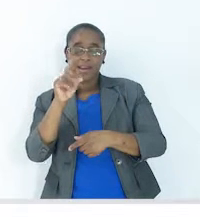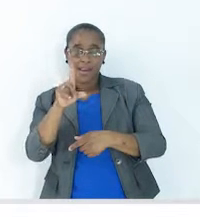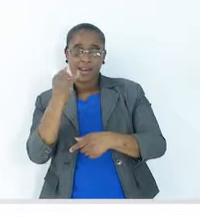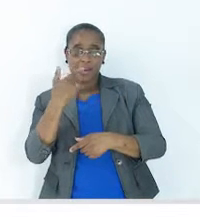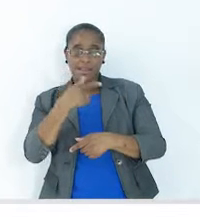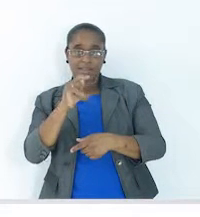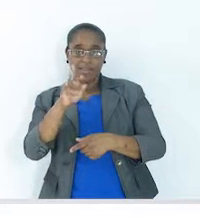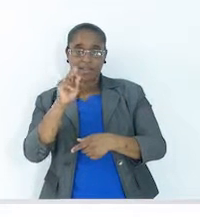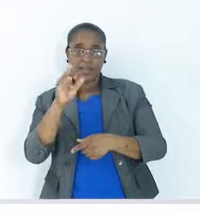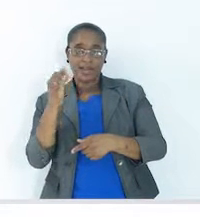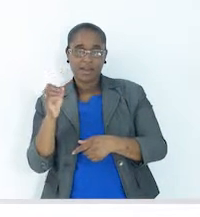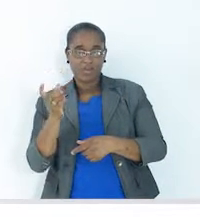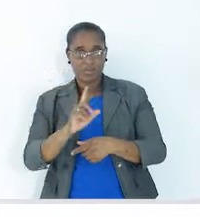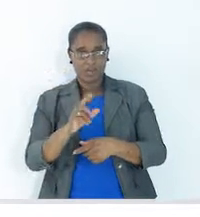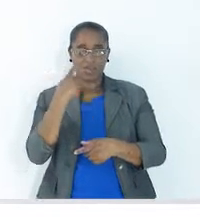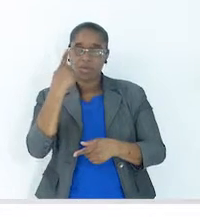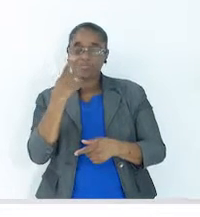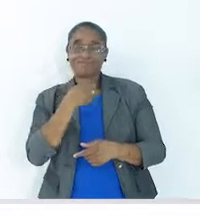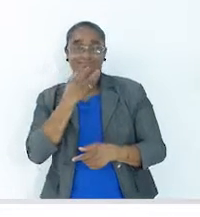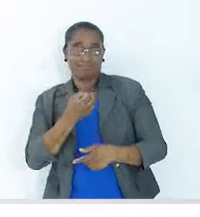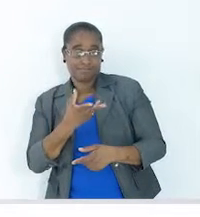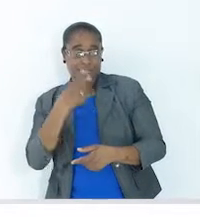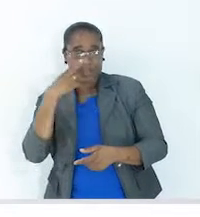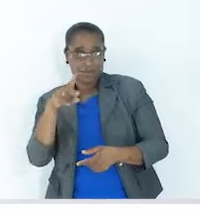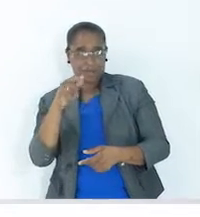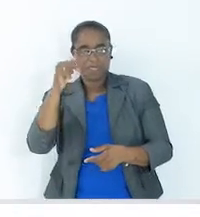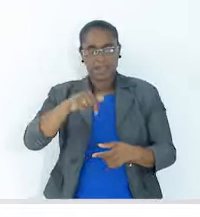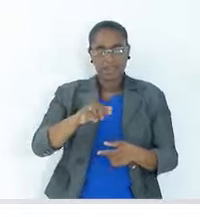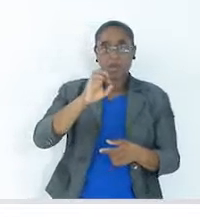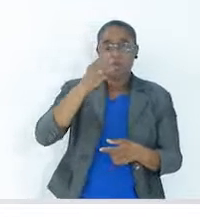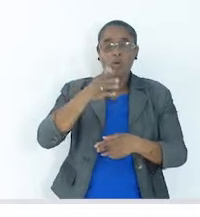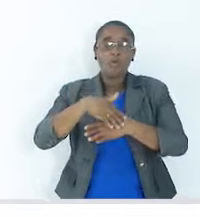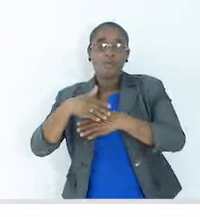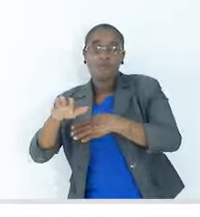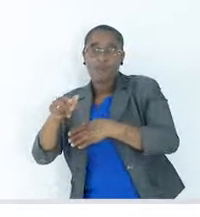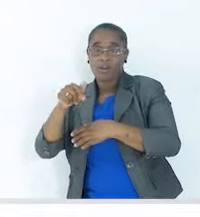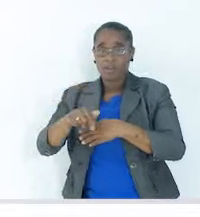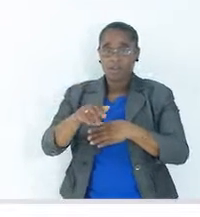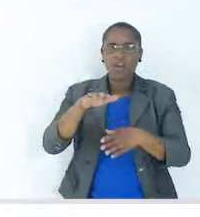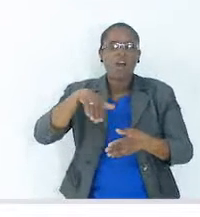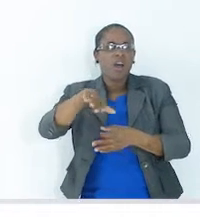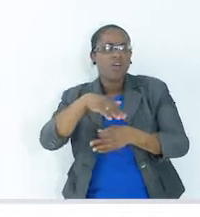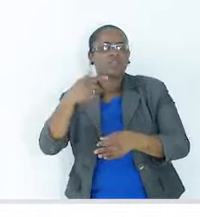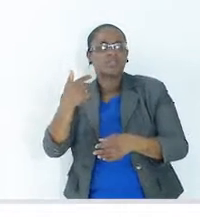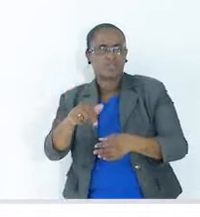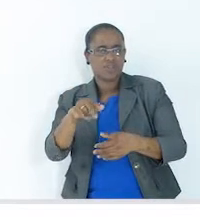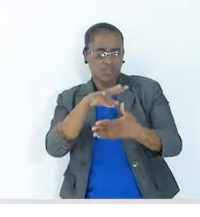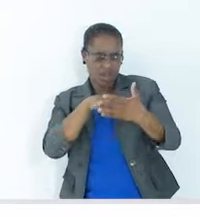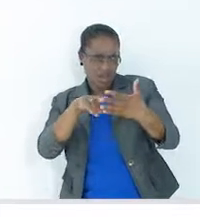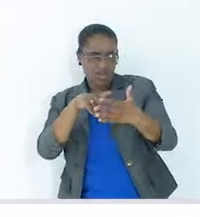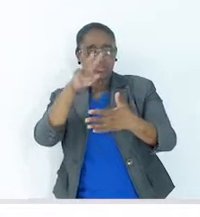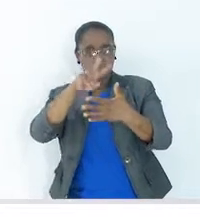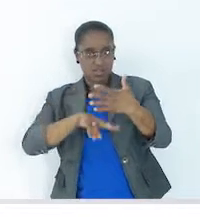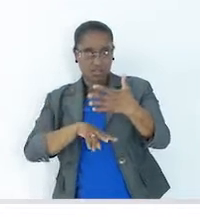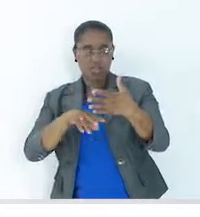interpretação. Reparaste? Então, estando aqui ou fora daqui, onde é que estiveres, ao ler esse tipo de texto, a informação